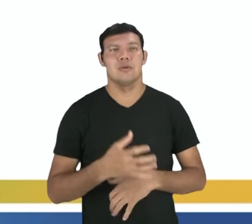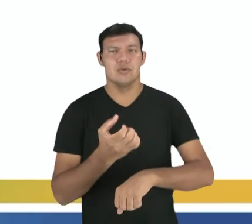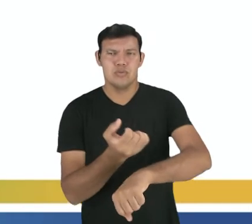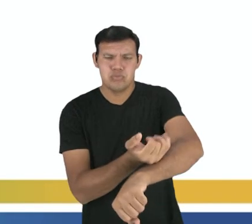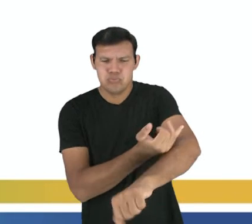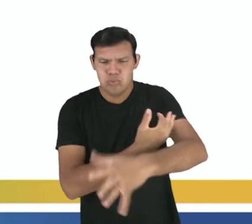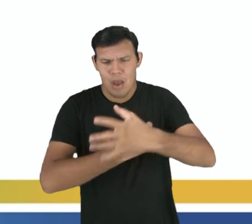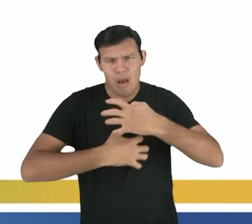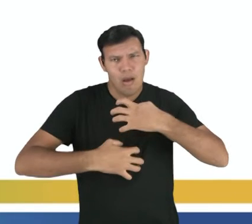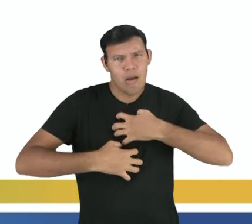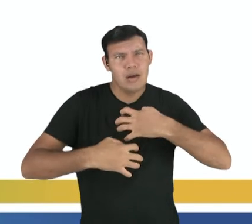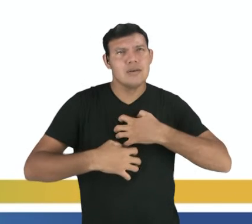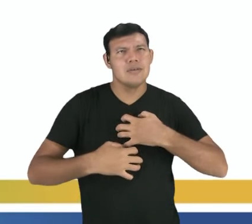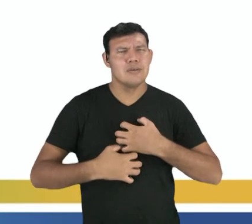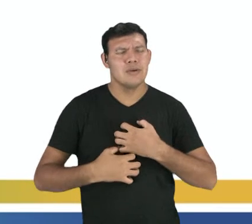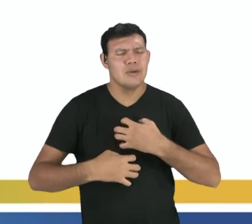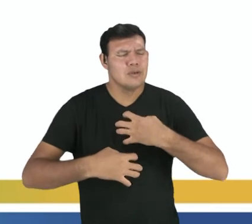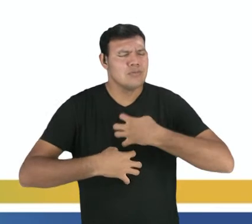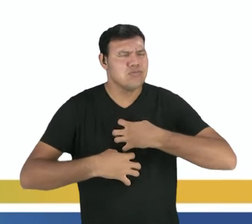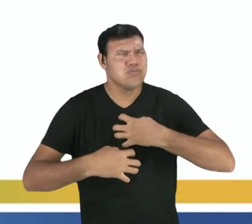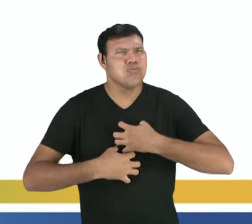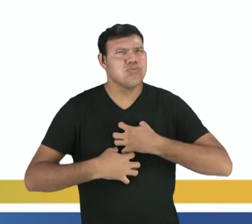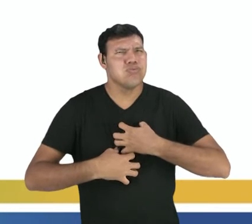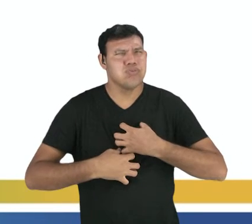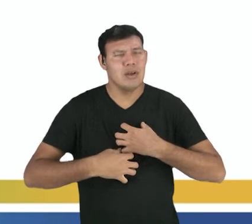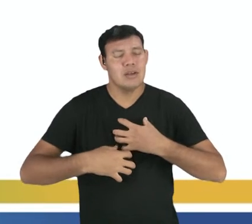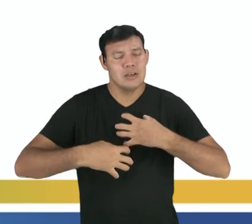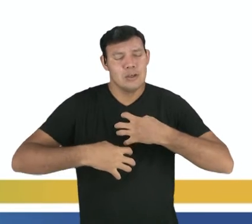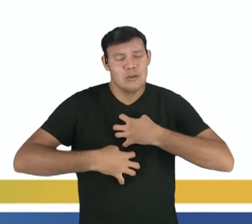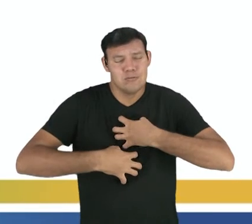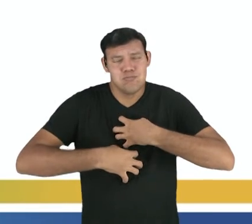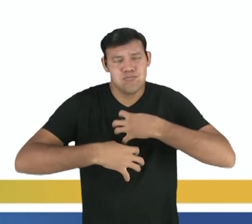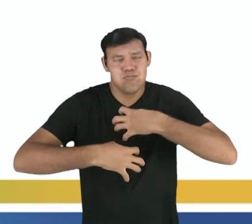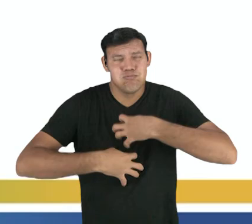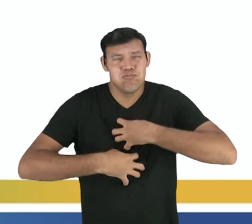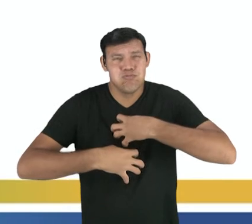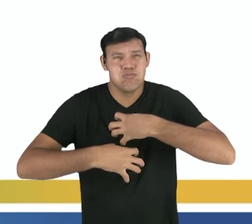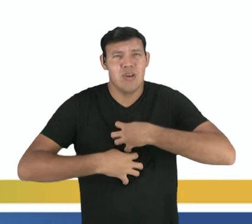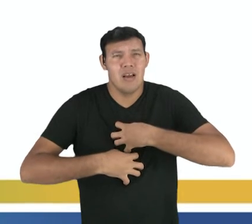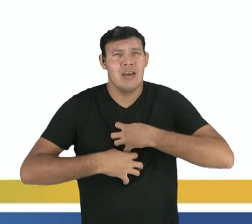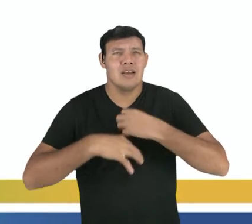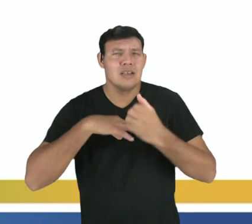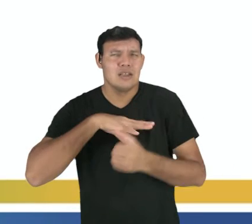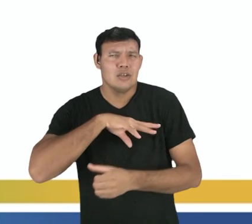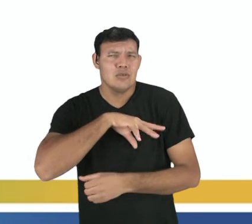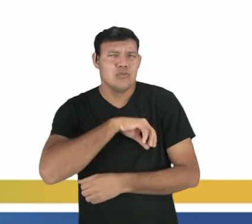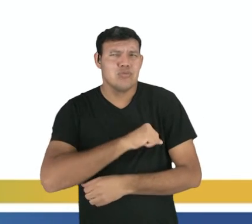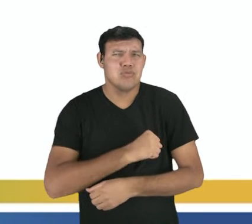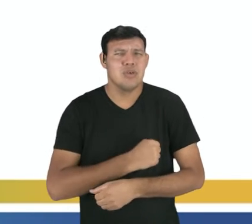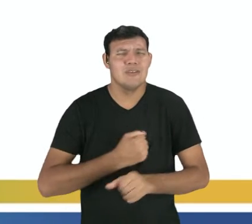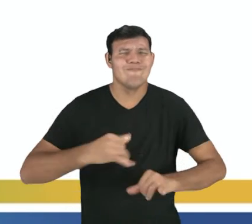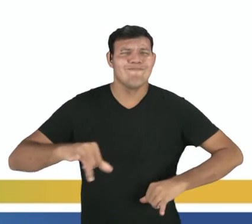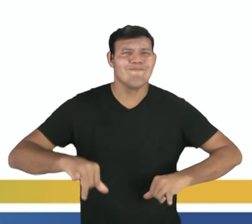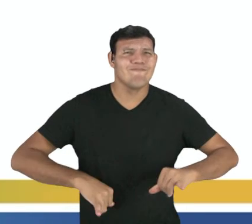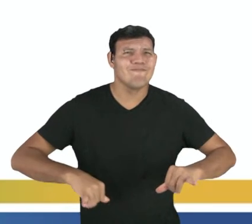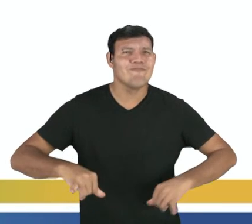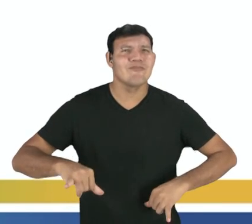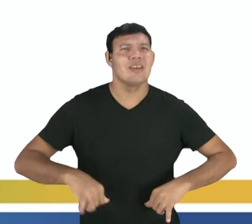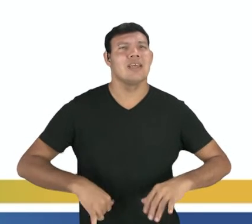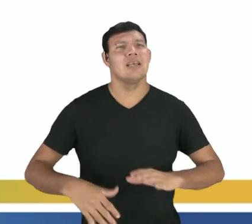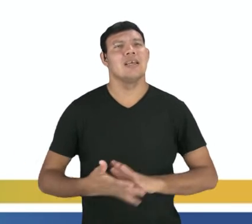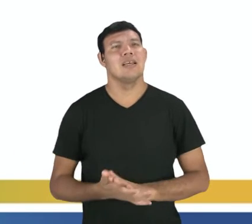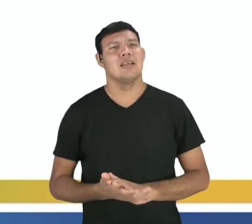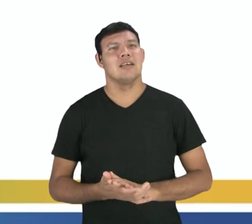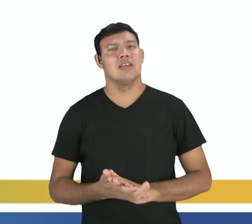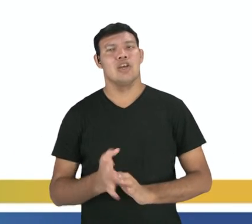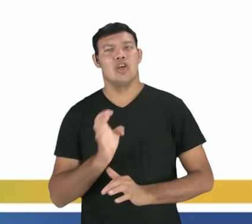romântico, exagero, intensidade, amor sofrido, derrota do ego,